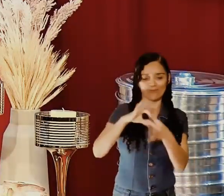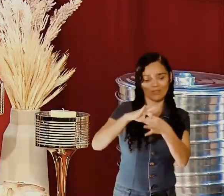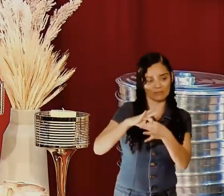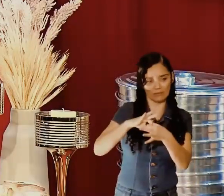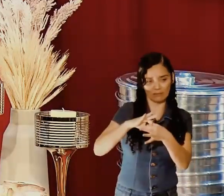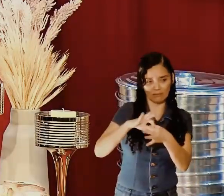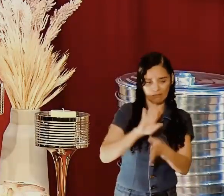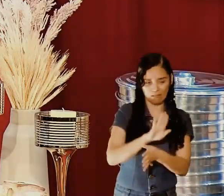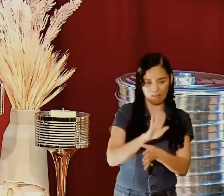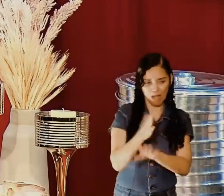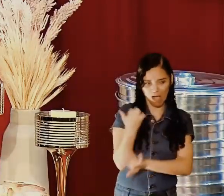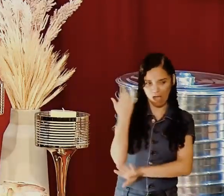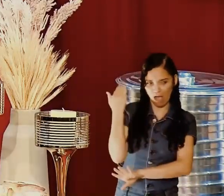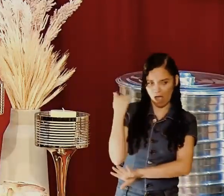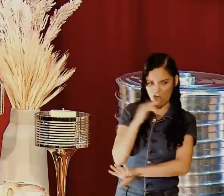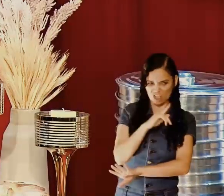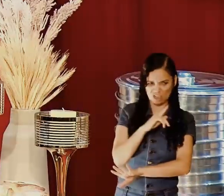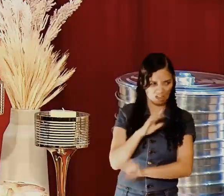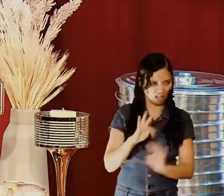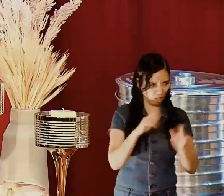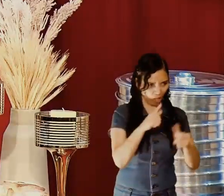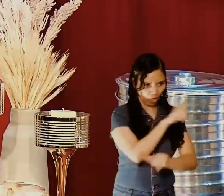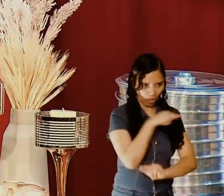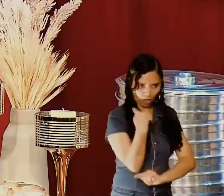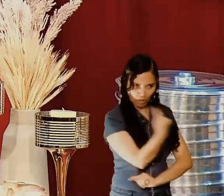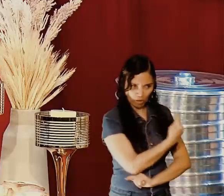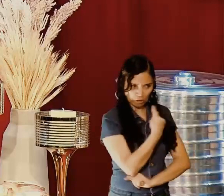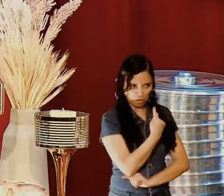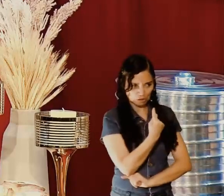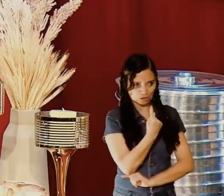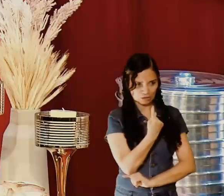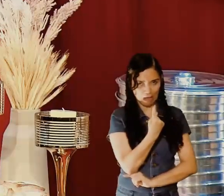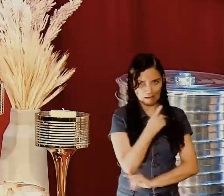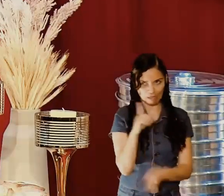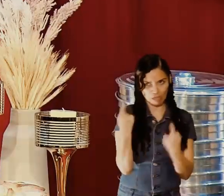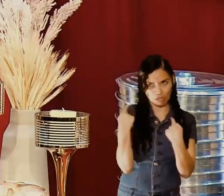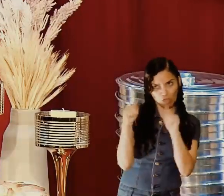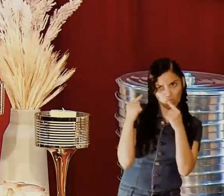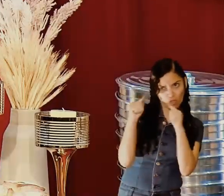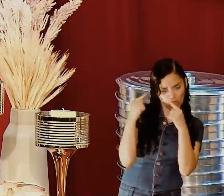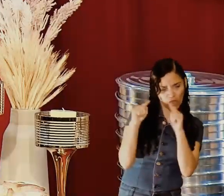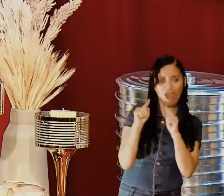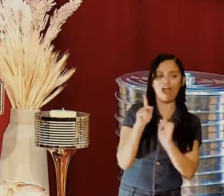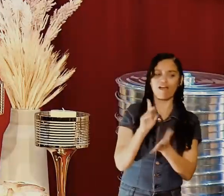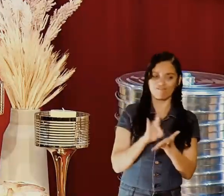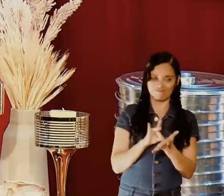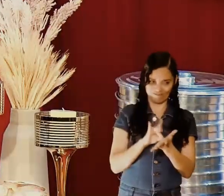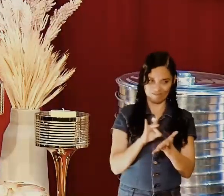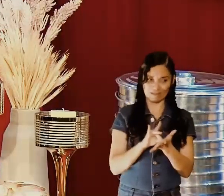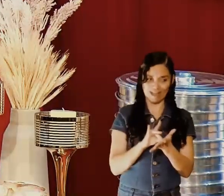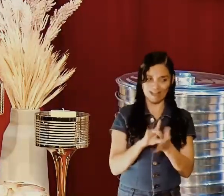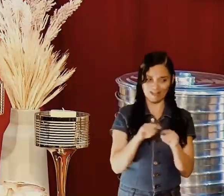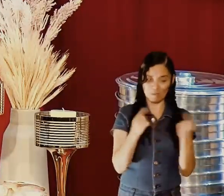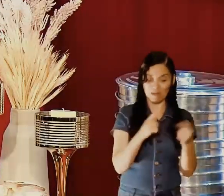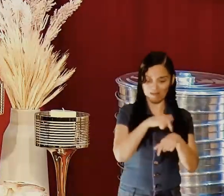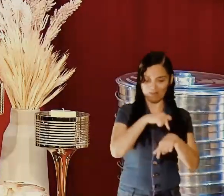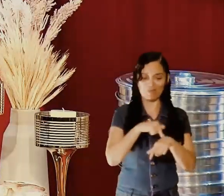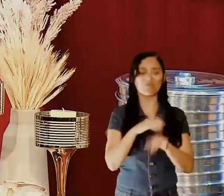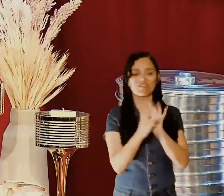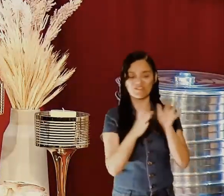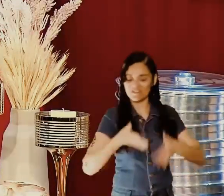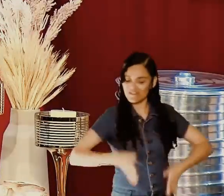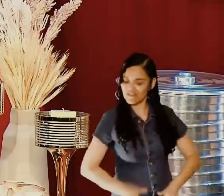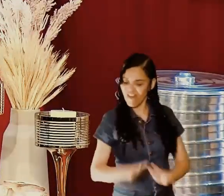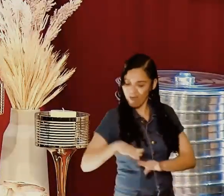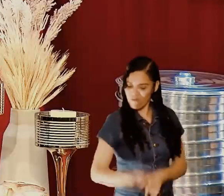Deus, vivíamos em rebelião com Deus, mas quando o Salvador veio, ele estabeleceu agora a